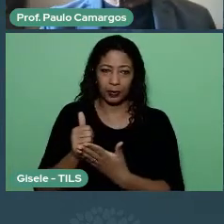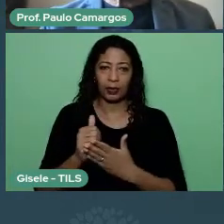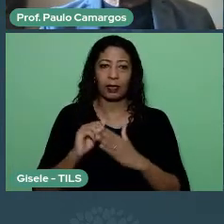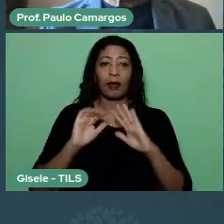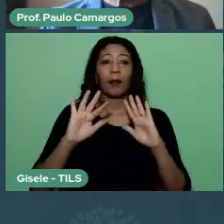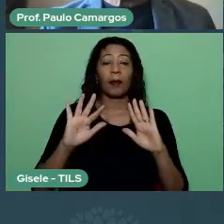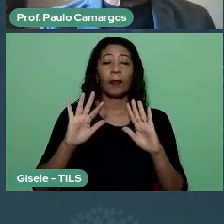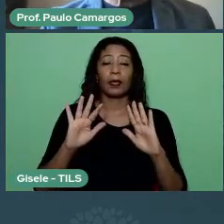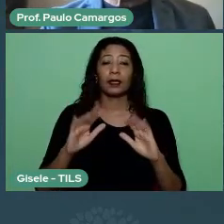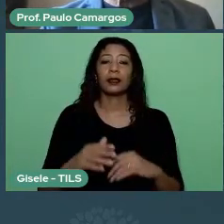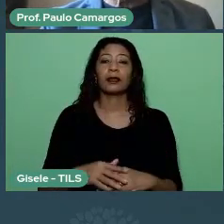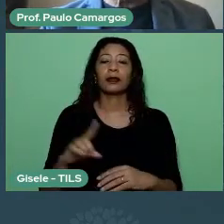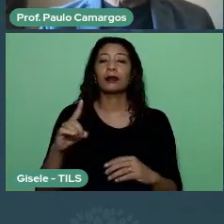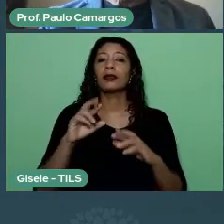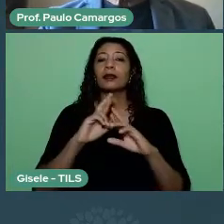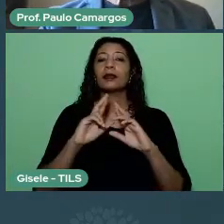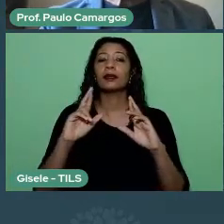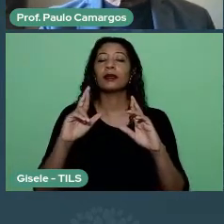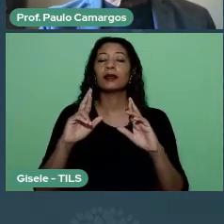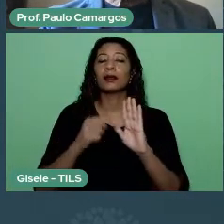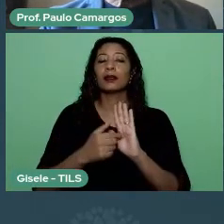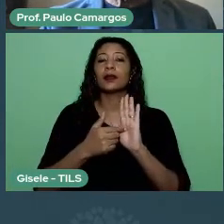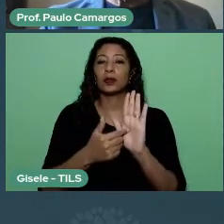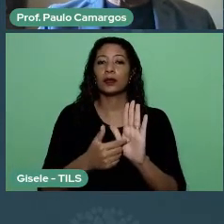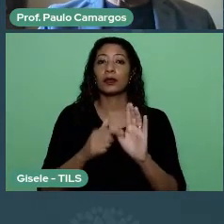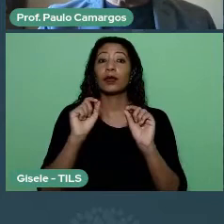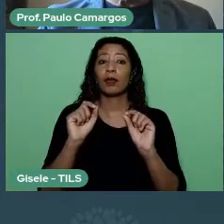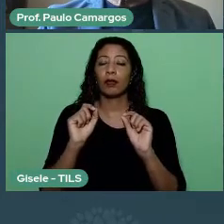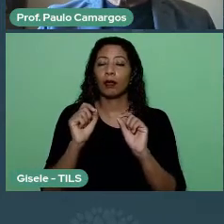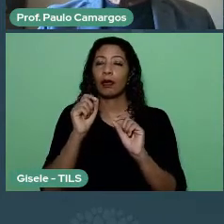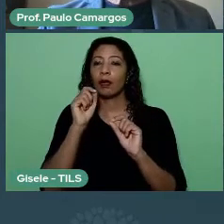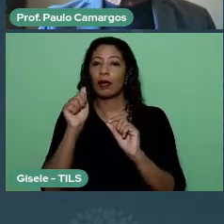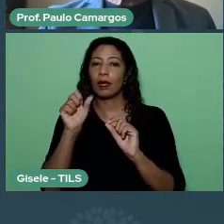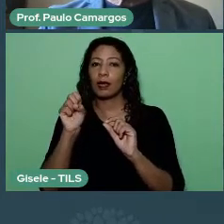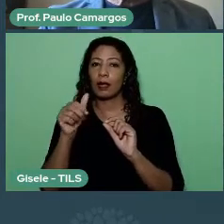trabalhos diferentes têm mostrado que na asma leve,